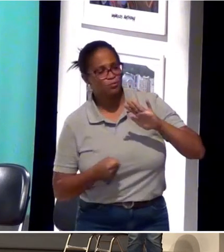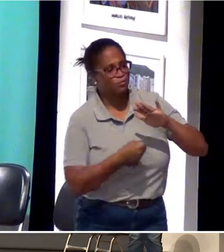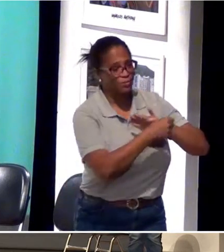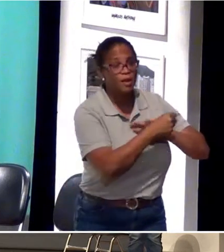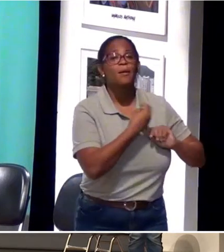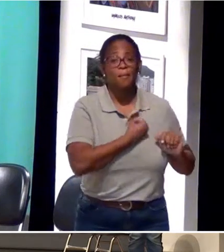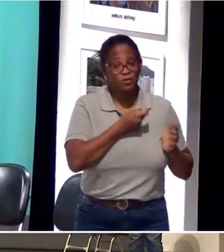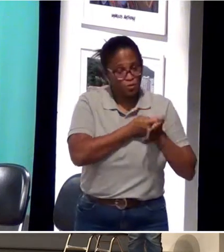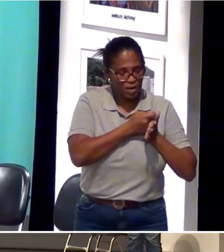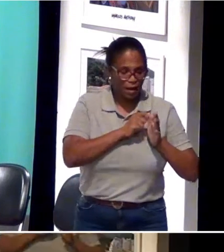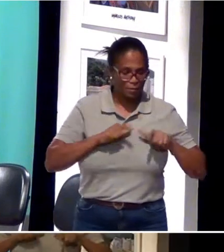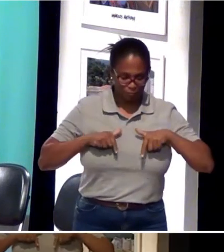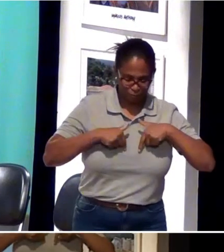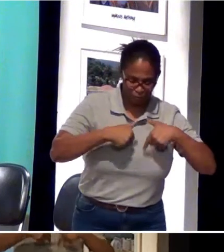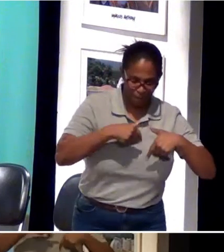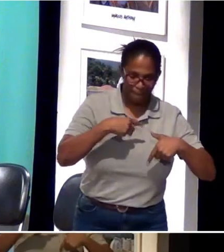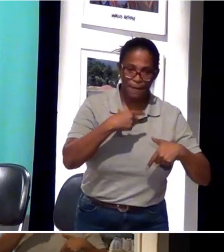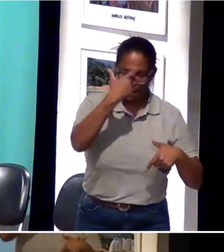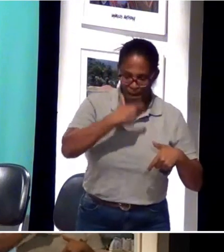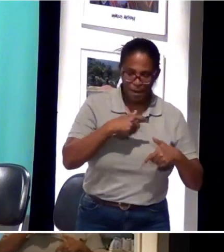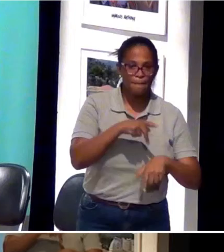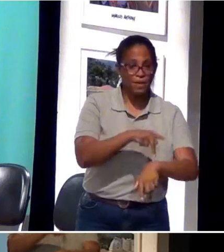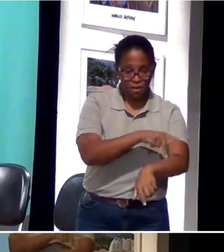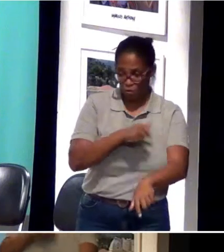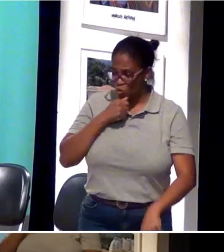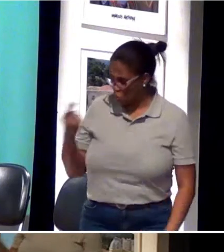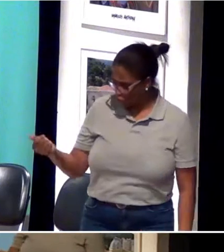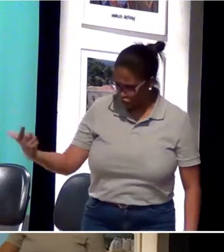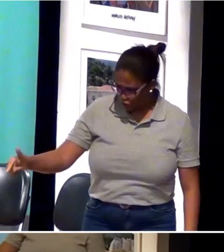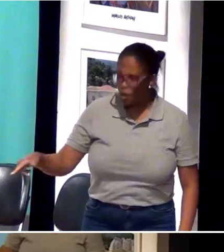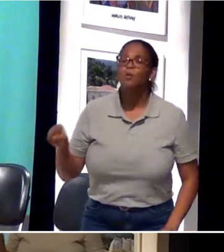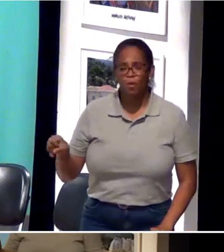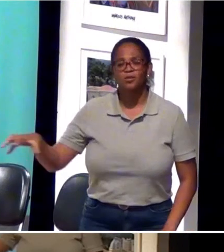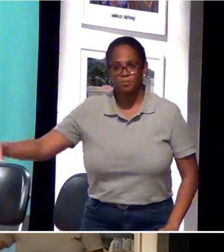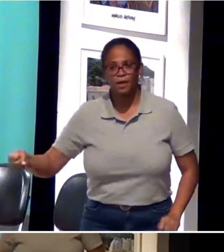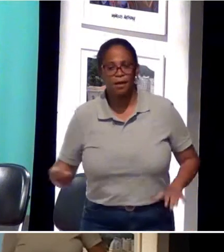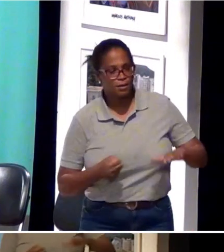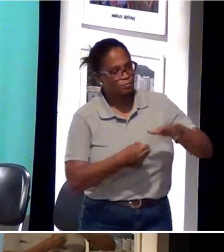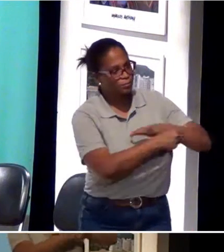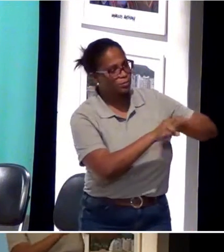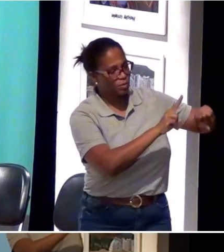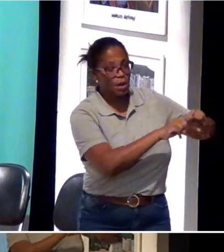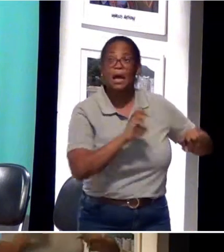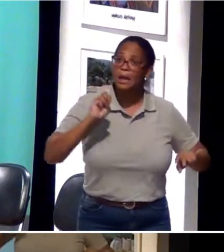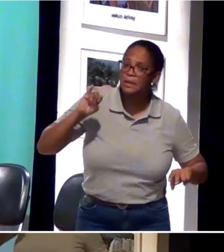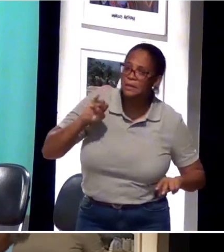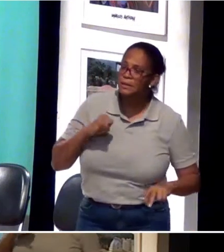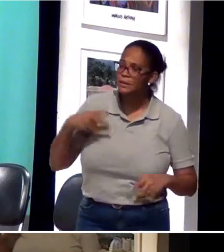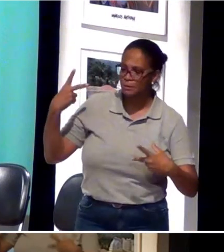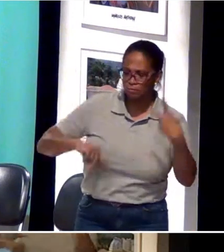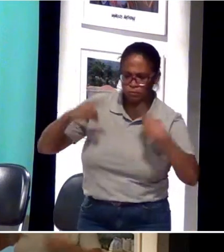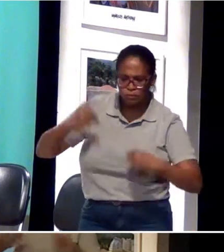escolarização e do papel do pedagogo, que ele não ter dinheiro, ele pode ser recolhido, né? Que é vítima de maus tratos ou